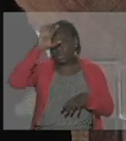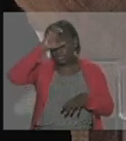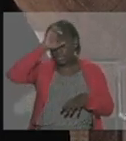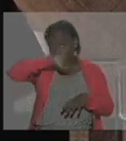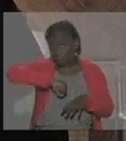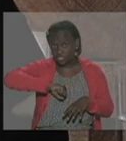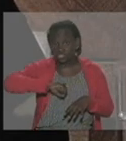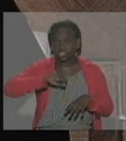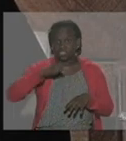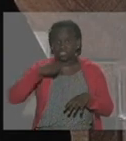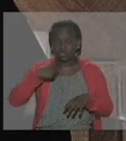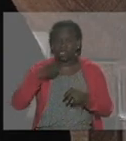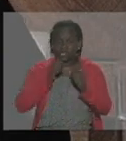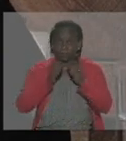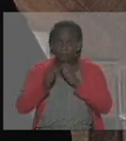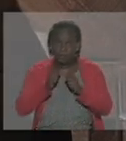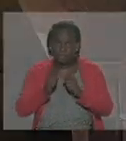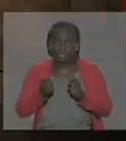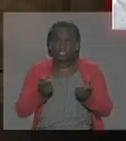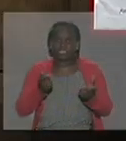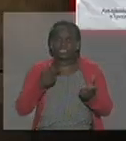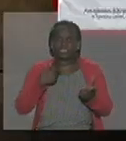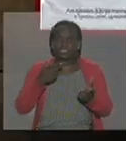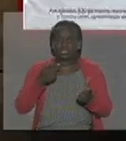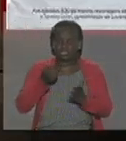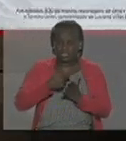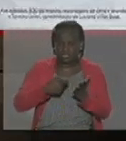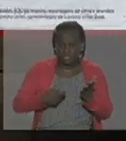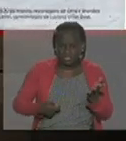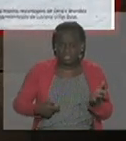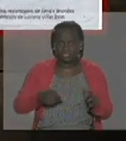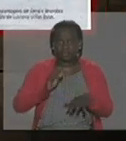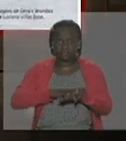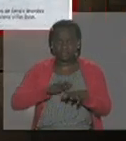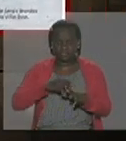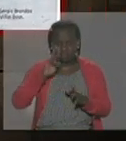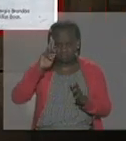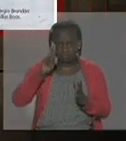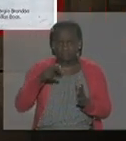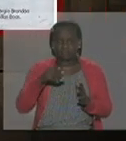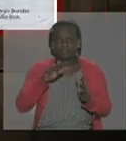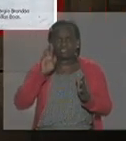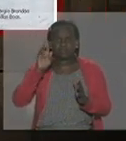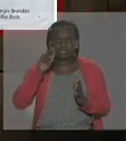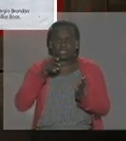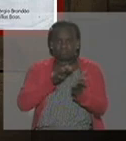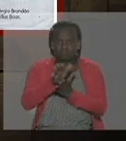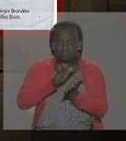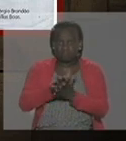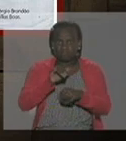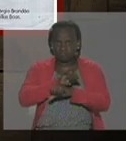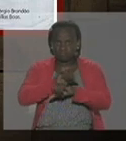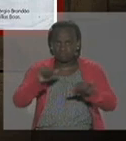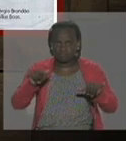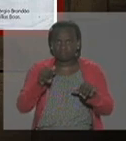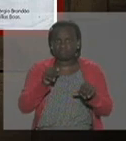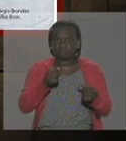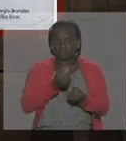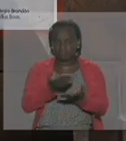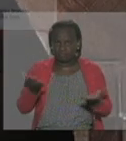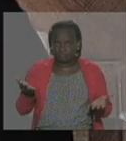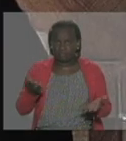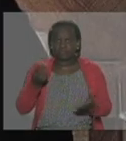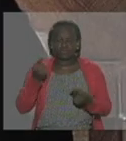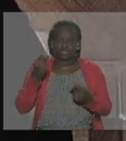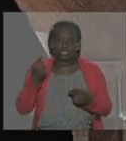aprendi como Editora eu fui repórter fui pauteira fui editora e fui